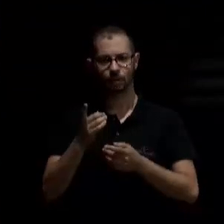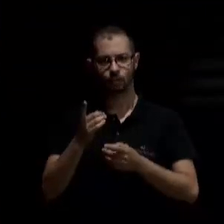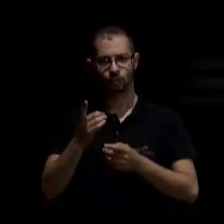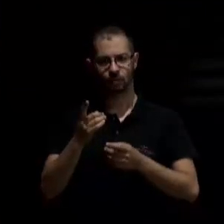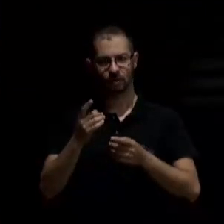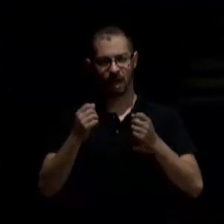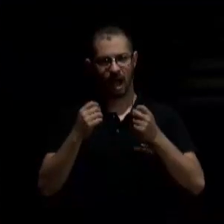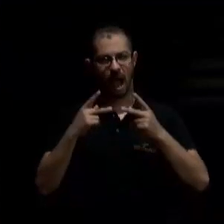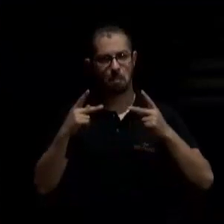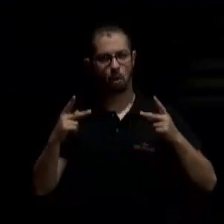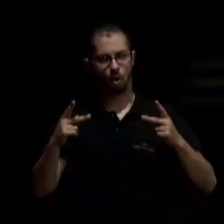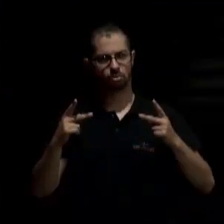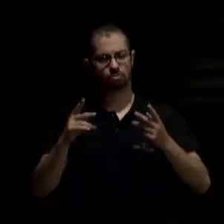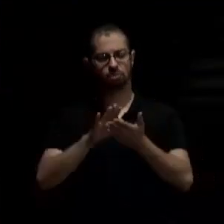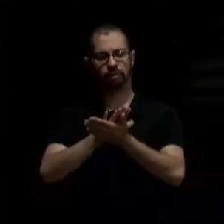apóstolos